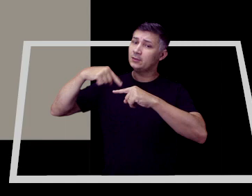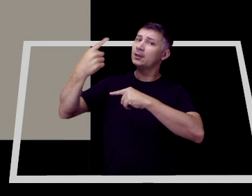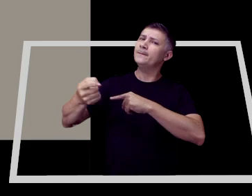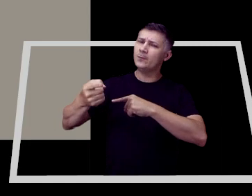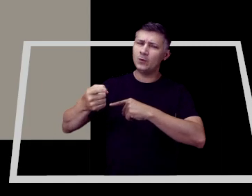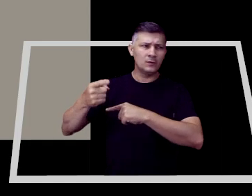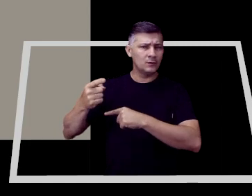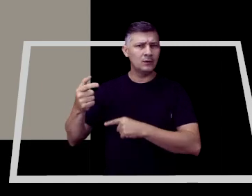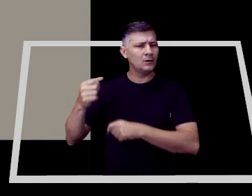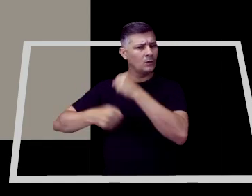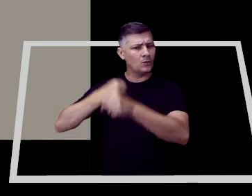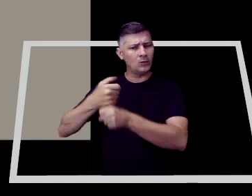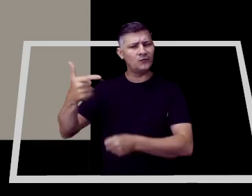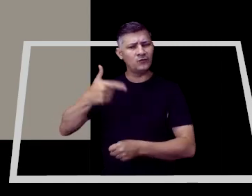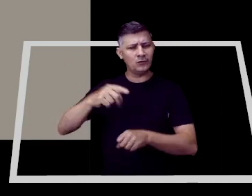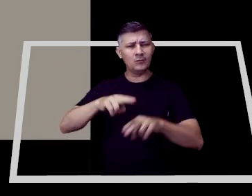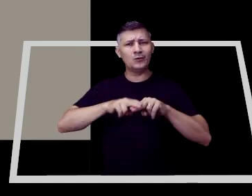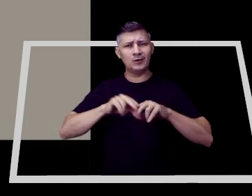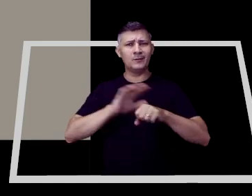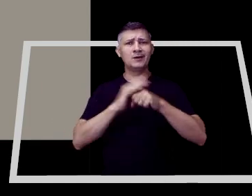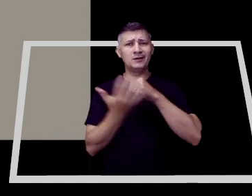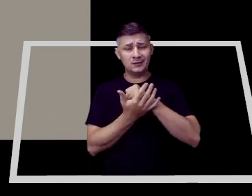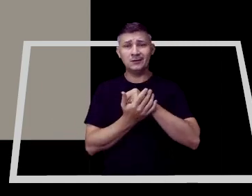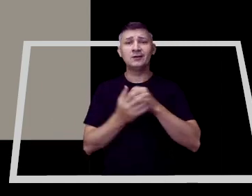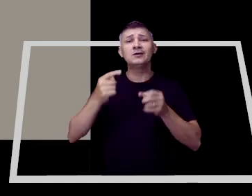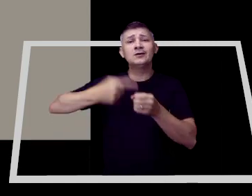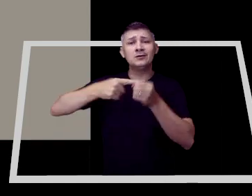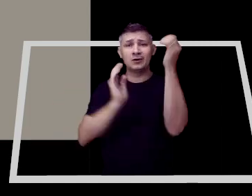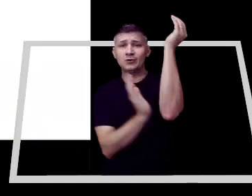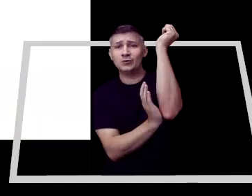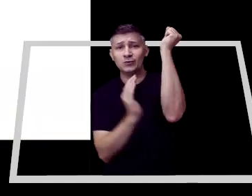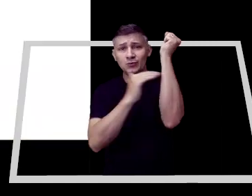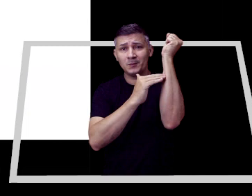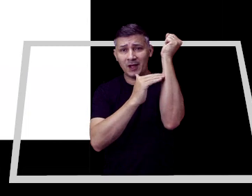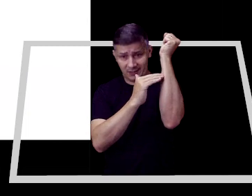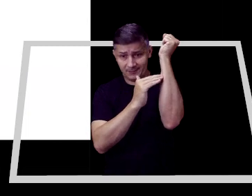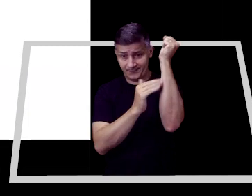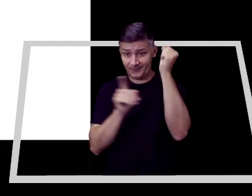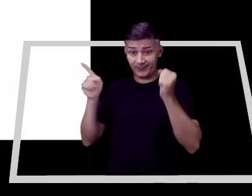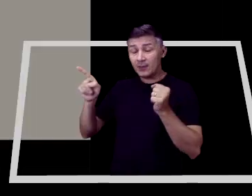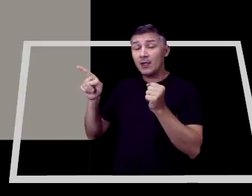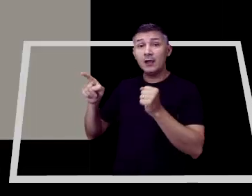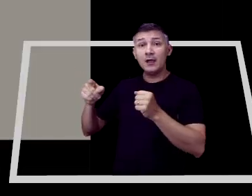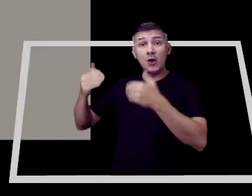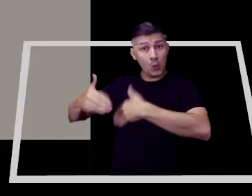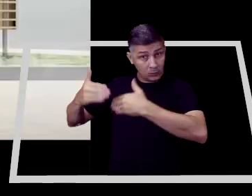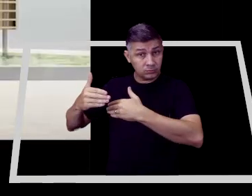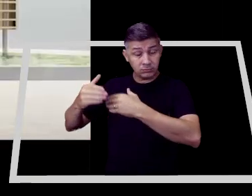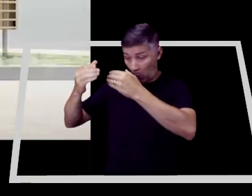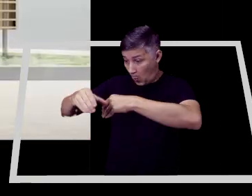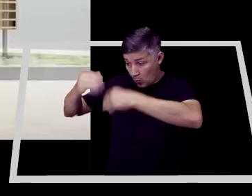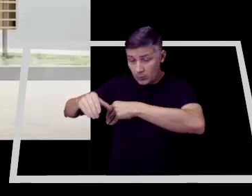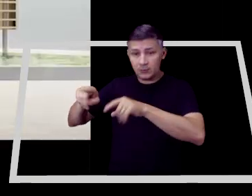realizando depois, acho que em 22, em função da pandemia, em Dubai. Esse concurso a gente